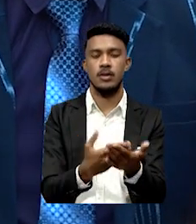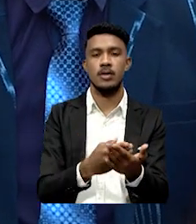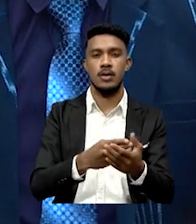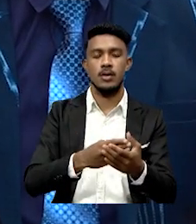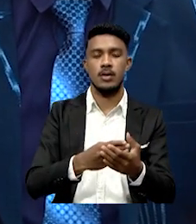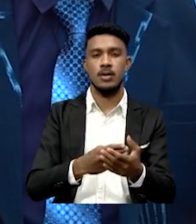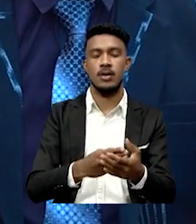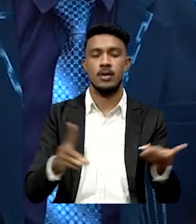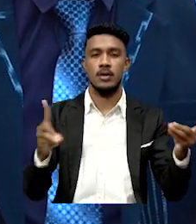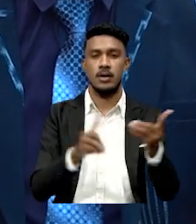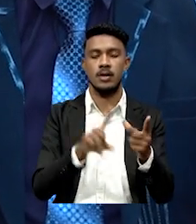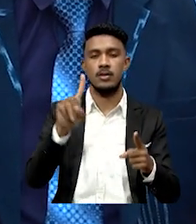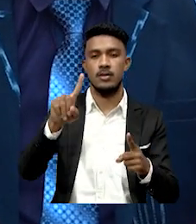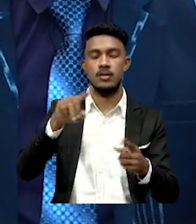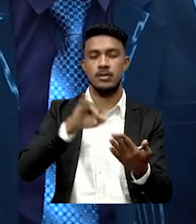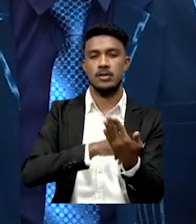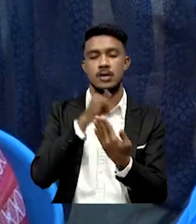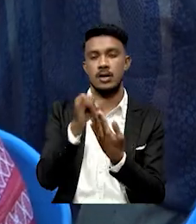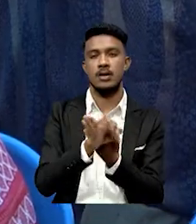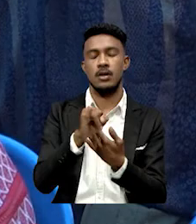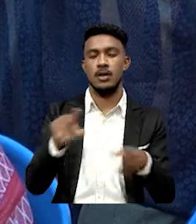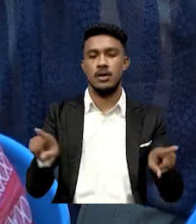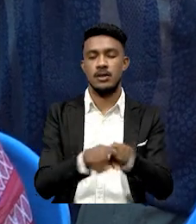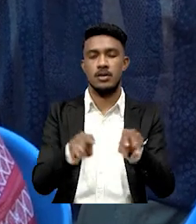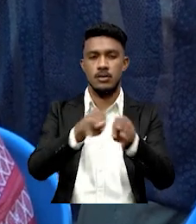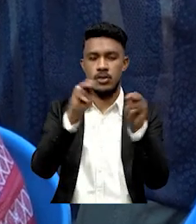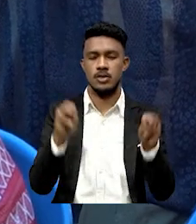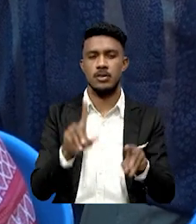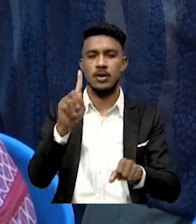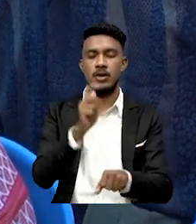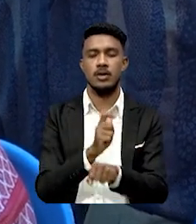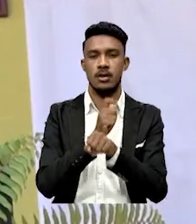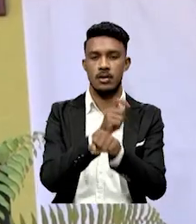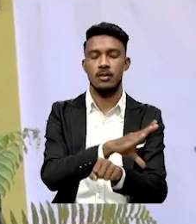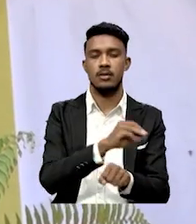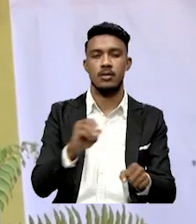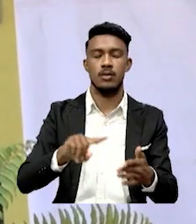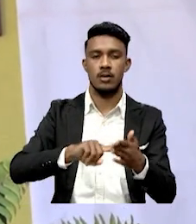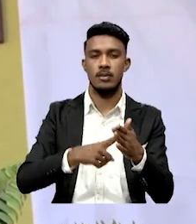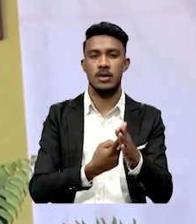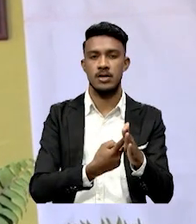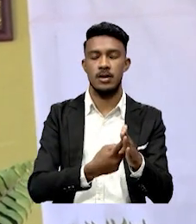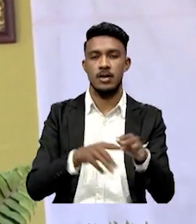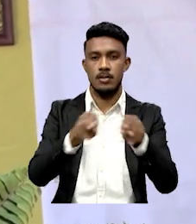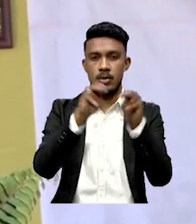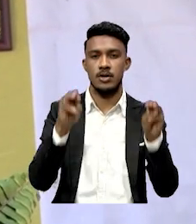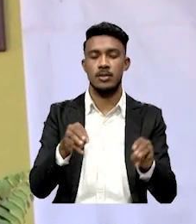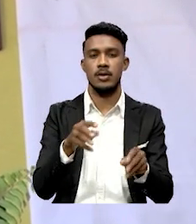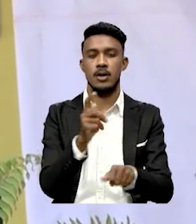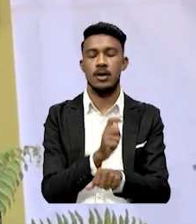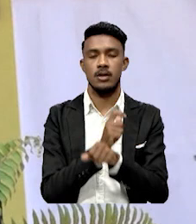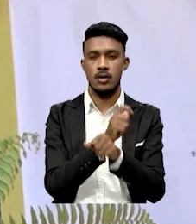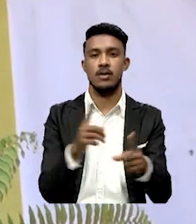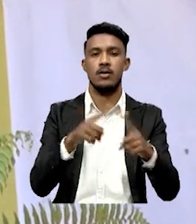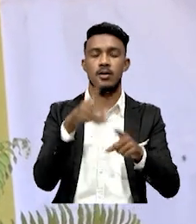de janeiro, tinha ainda, né, a Tauru sai no município, né, e está a rua, né, instala a administração municipal de Tauru, e o em Loron, está o